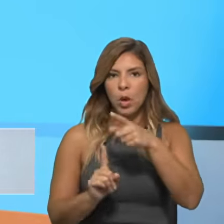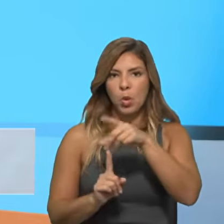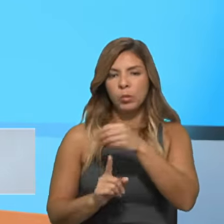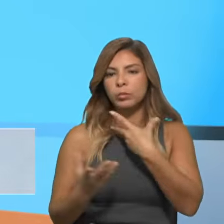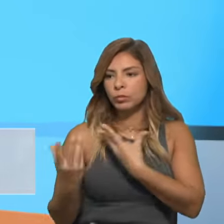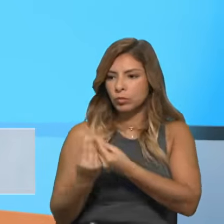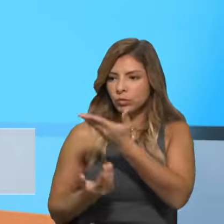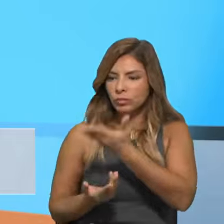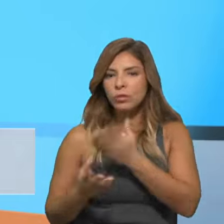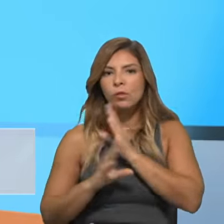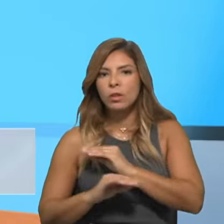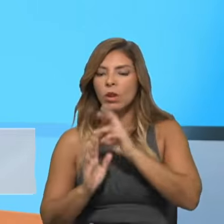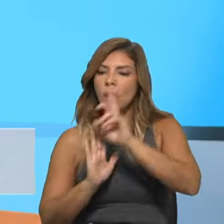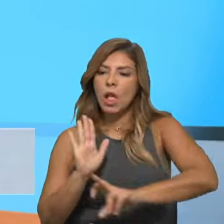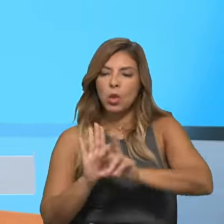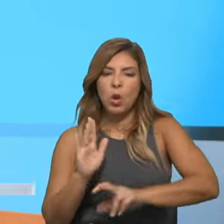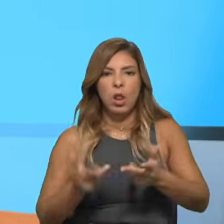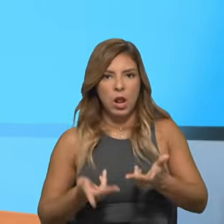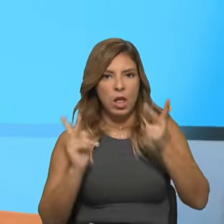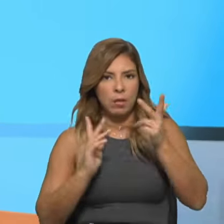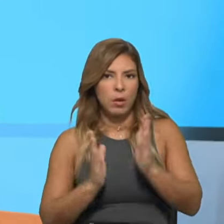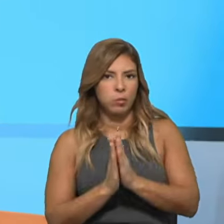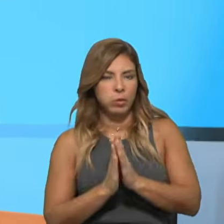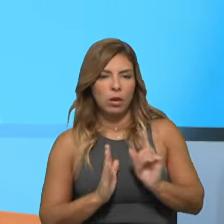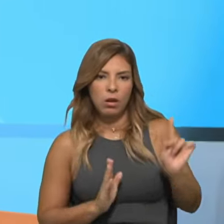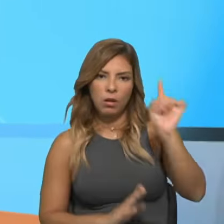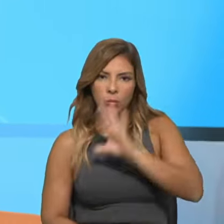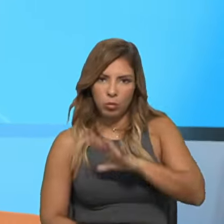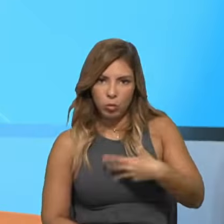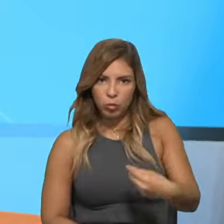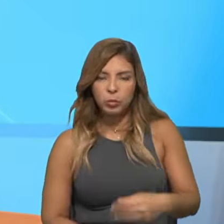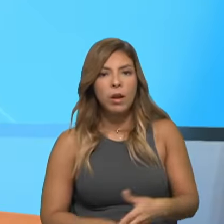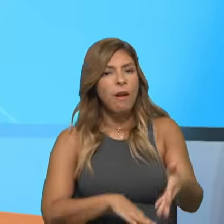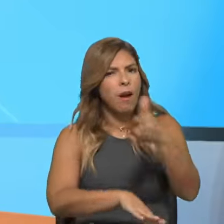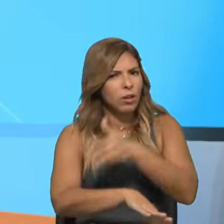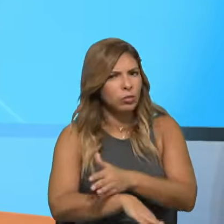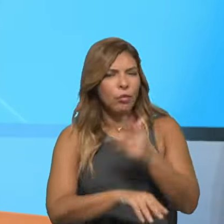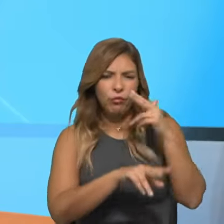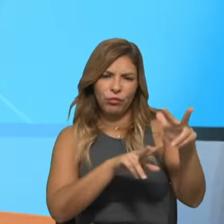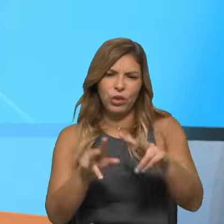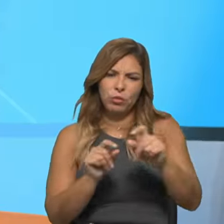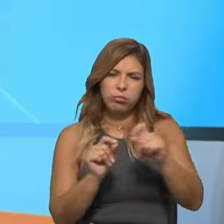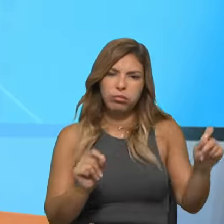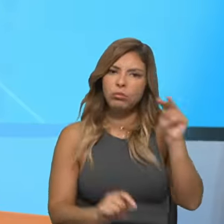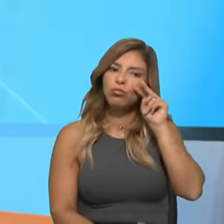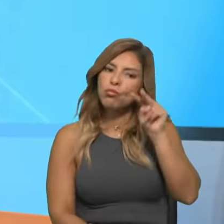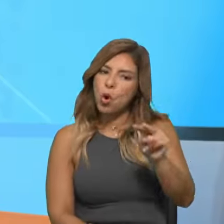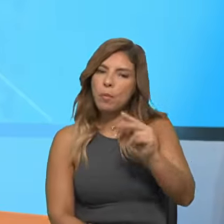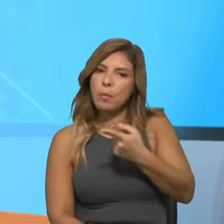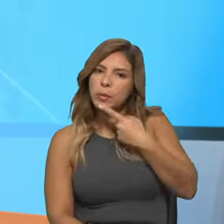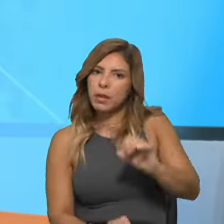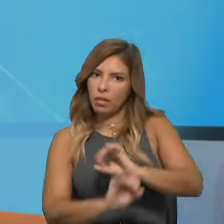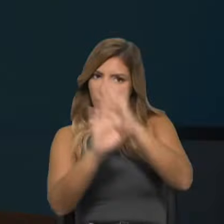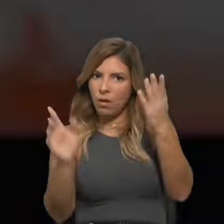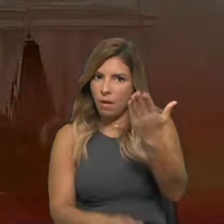a apresentação do relatório de liberdade religiosa no mundo. Antes ainda, convido a um pequeno vídeo para uma contextualização do assunto.